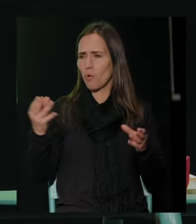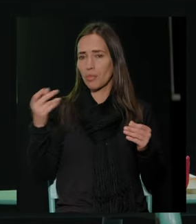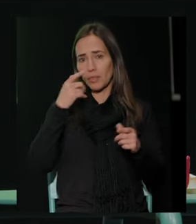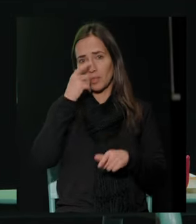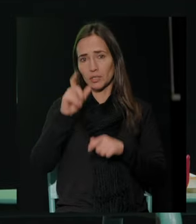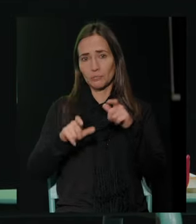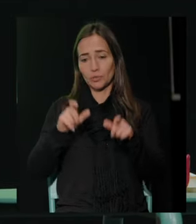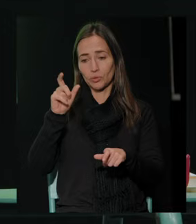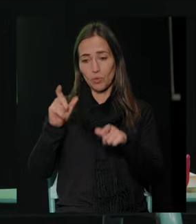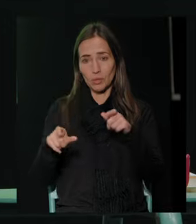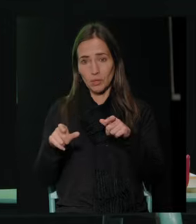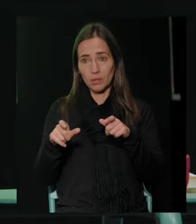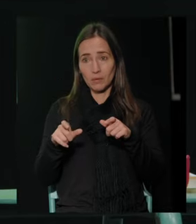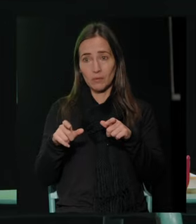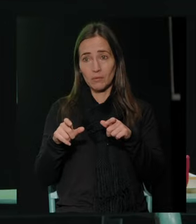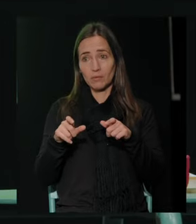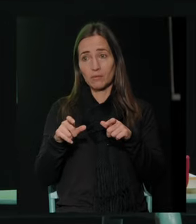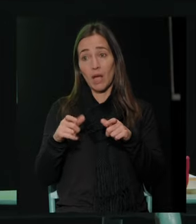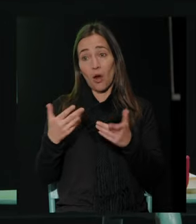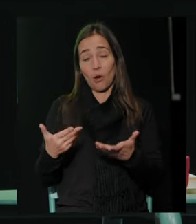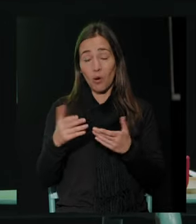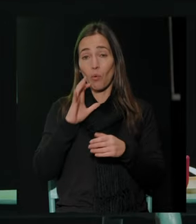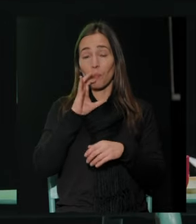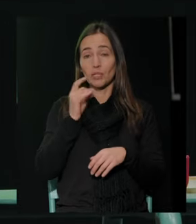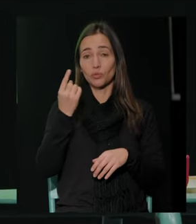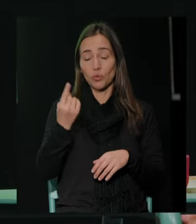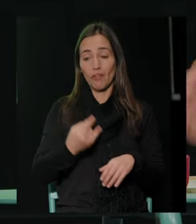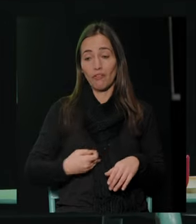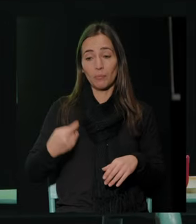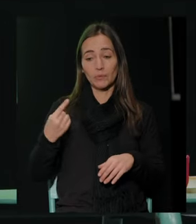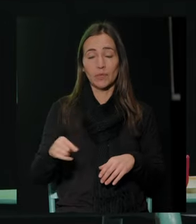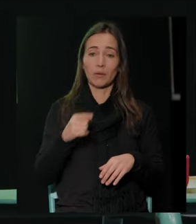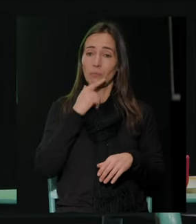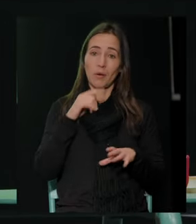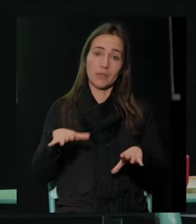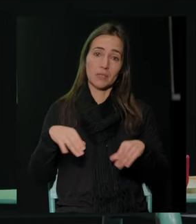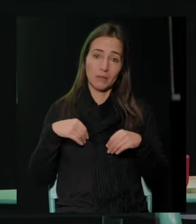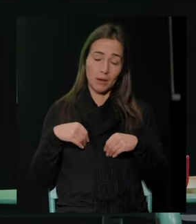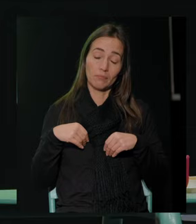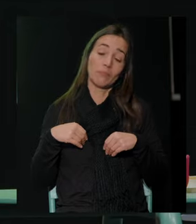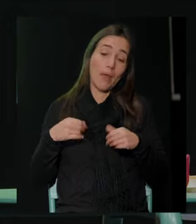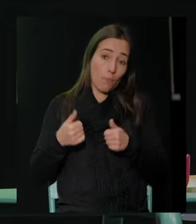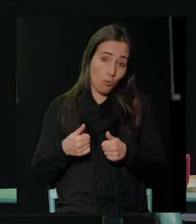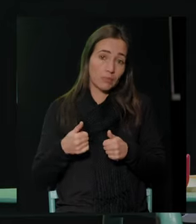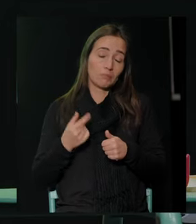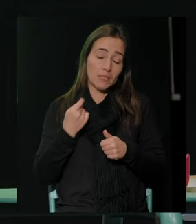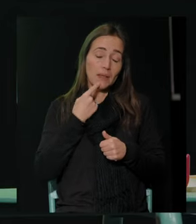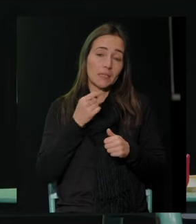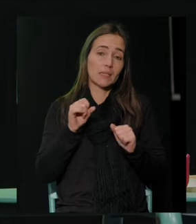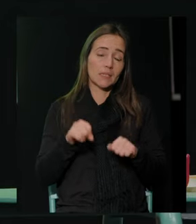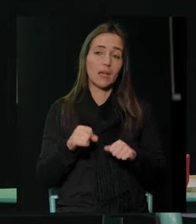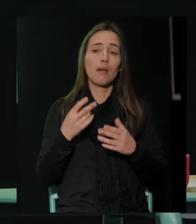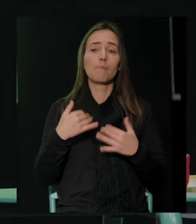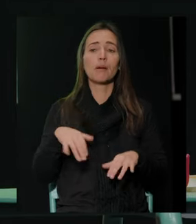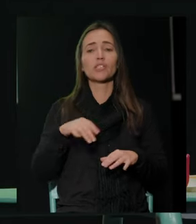em que haver um país onde passe fome já é inaceitável. Portanto, acho que isto, o que é bom também é de identificar. Mas, enfim, fomos-nos enganando dizendo que se calhar a